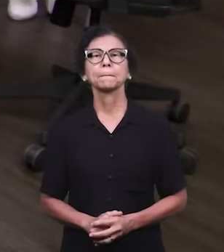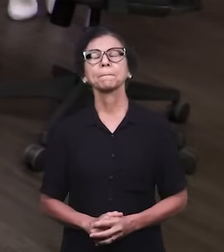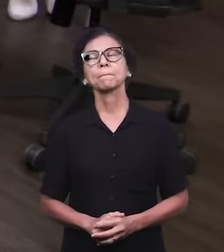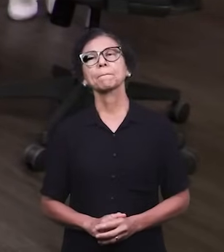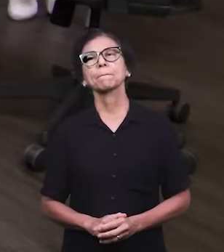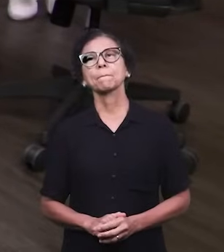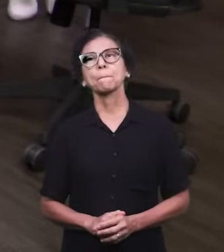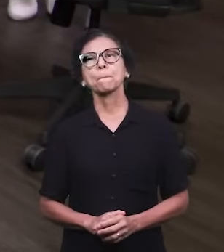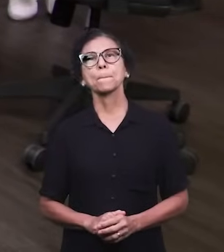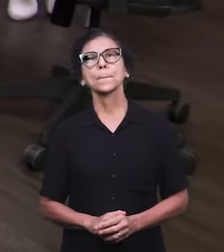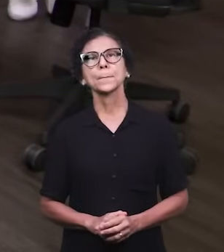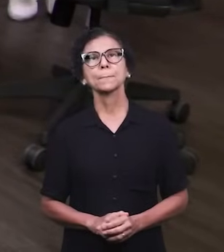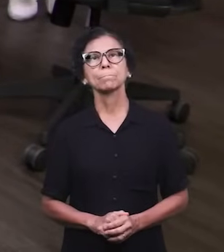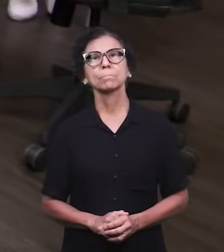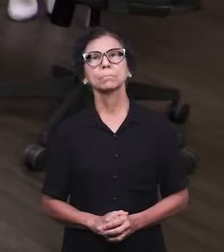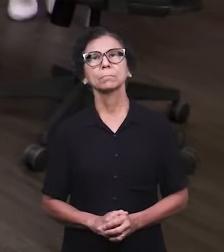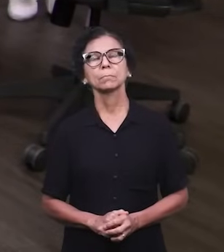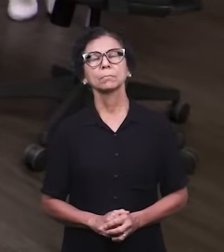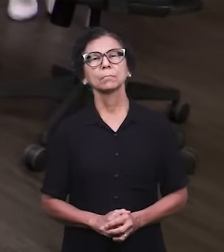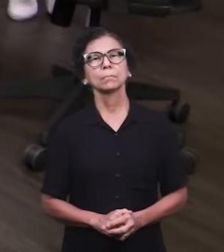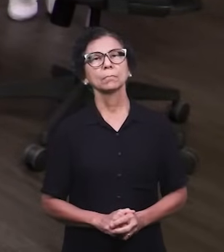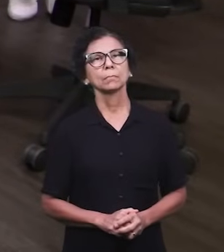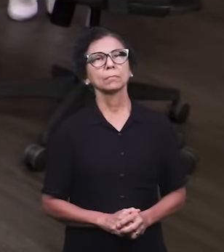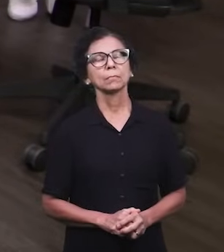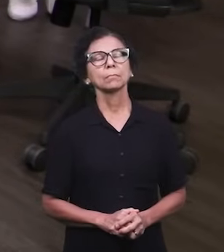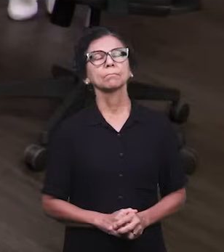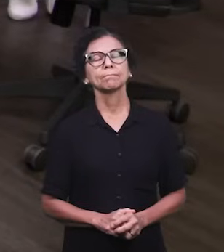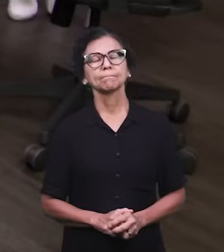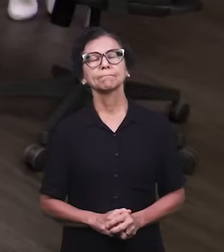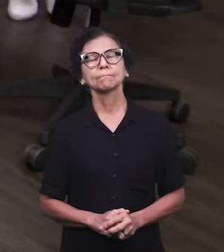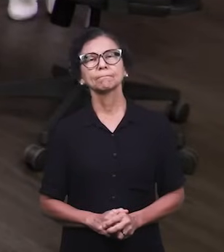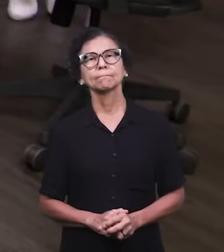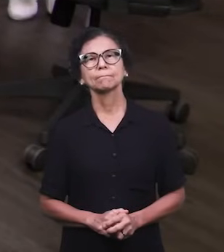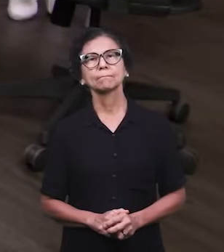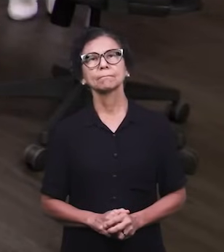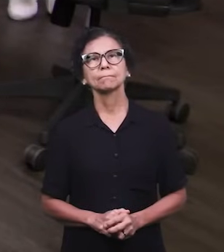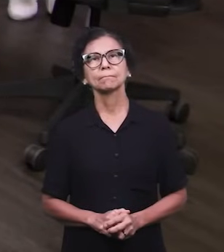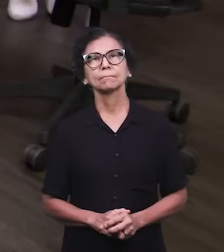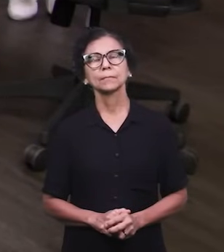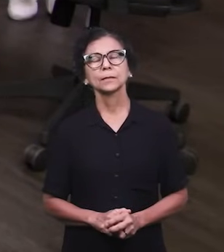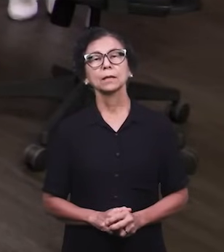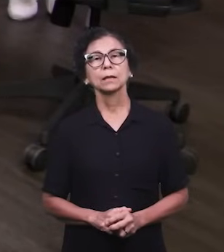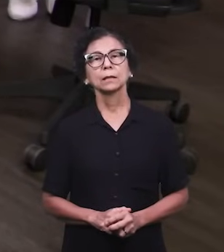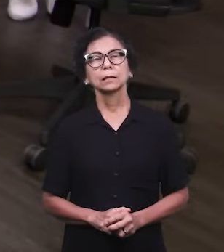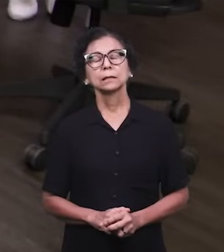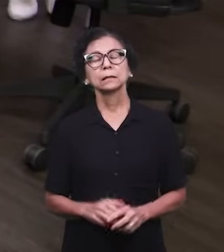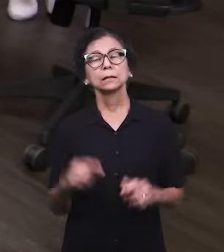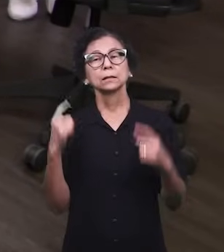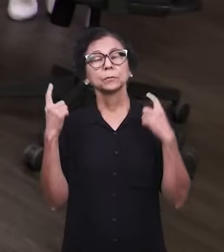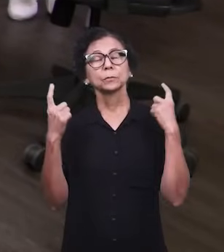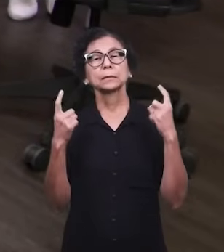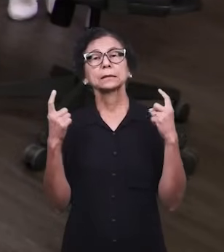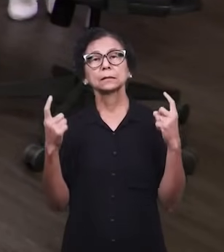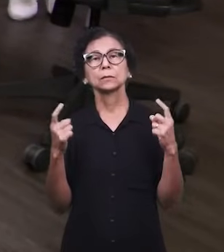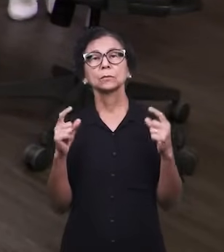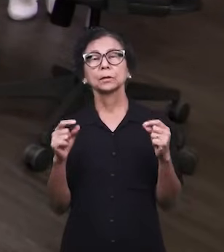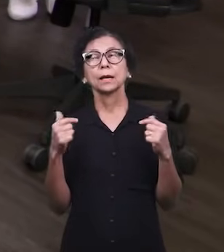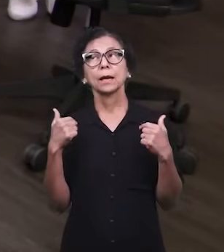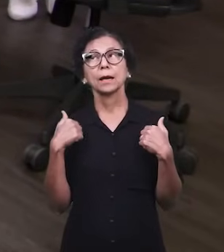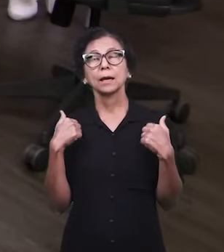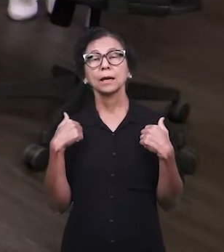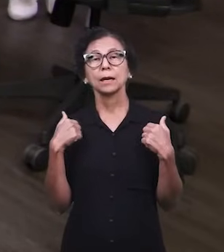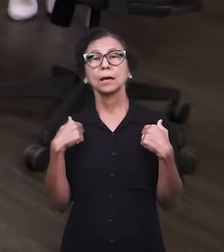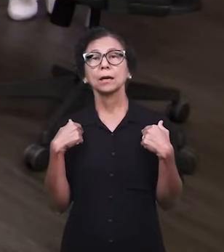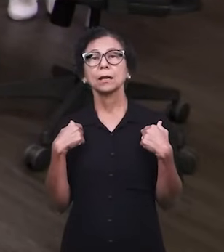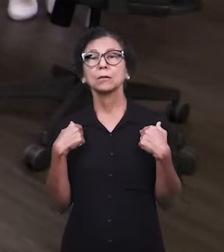pastor estava visitando, orando por ele, mas o Senhor conduz todas as coisas. Nossa preocupação é: Senhor, eu quero viver a tua